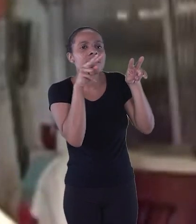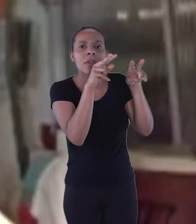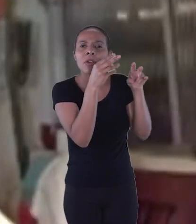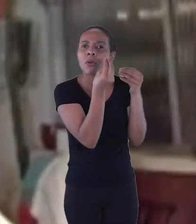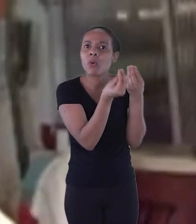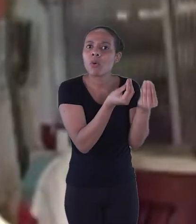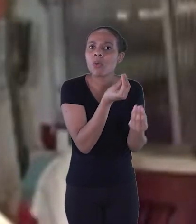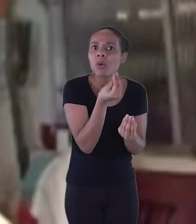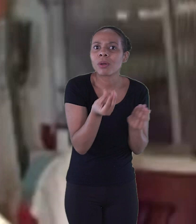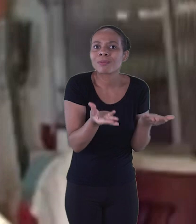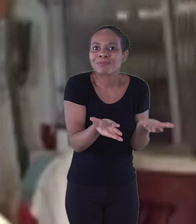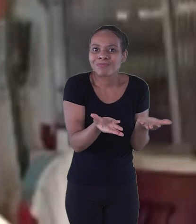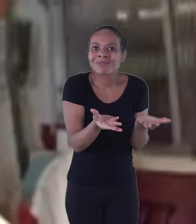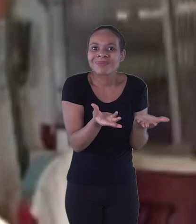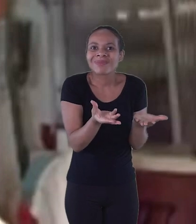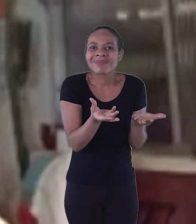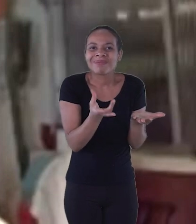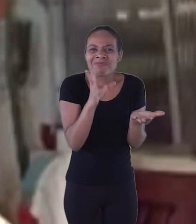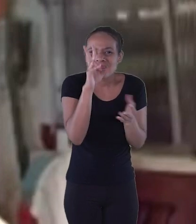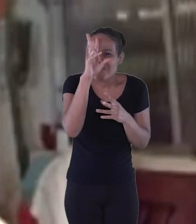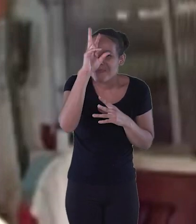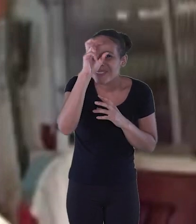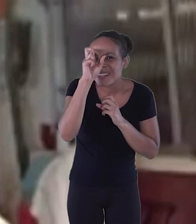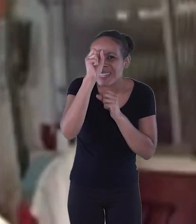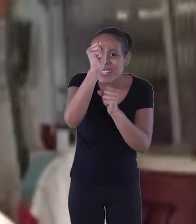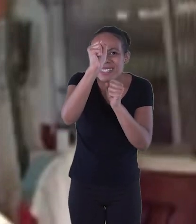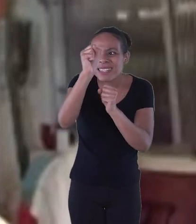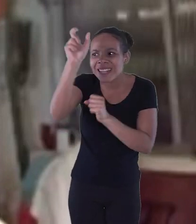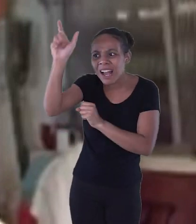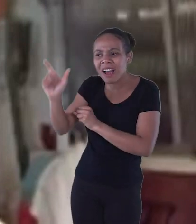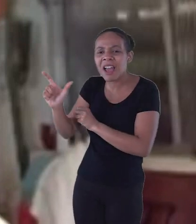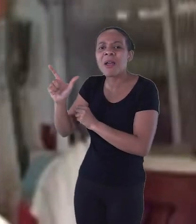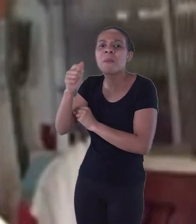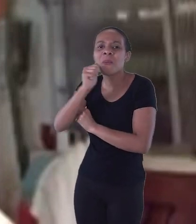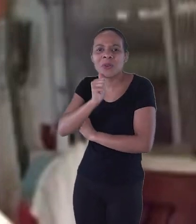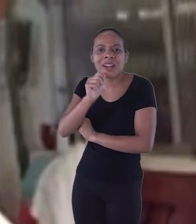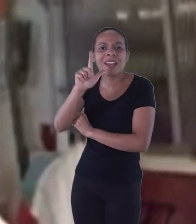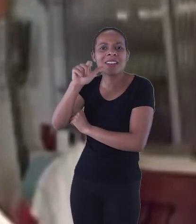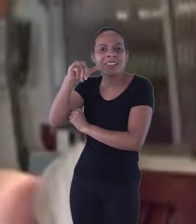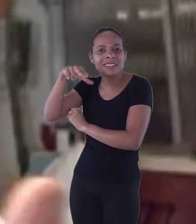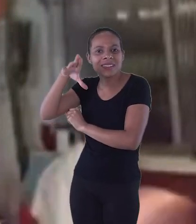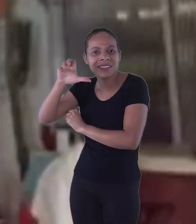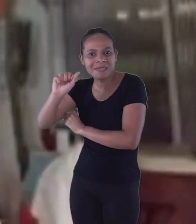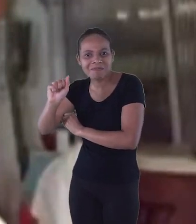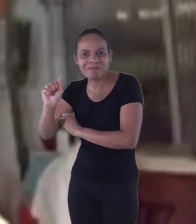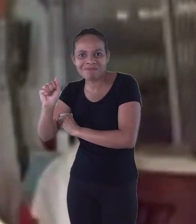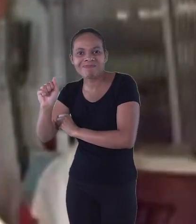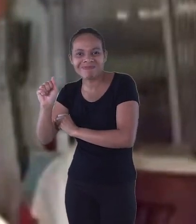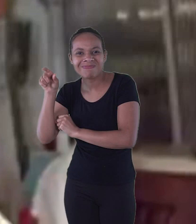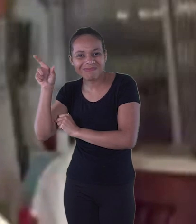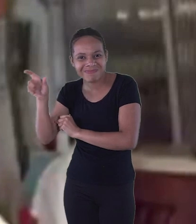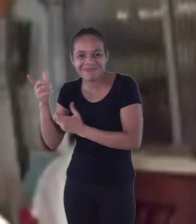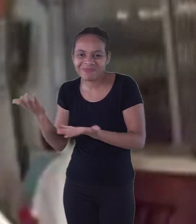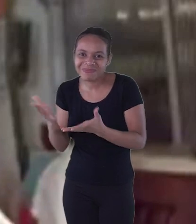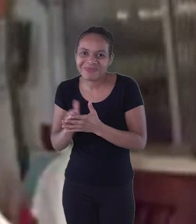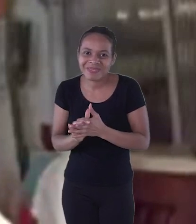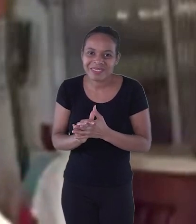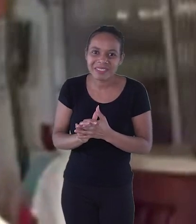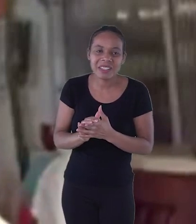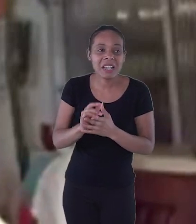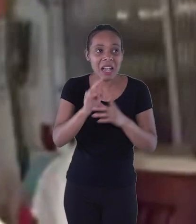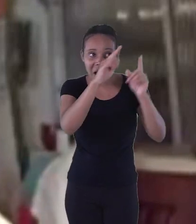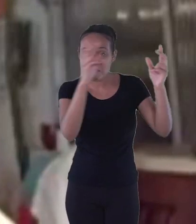a intensidade que é essa personalidade, assim. Então, a gente assumiu. O caso da Afra também, que está na capa, que a gente